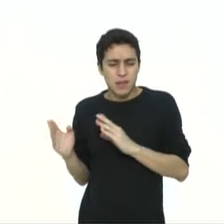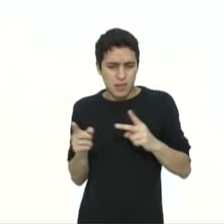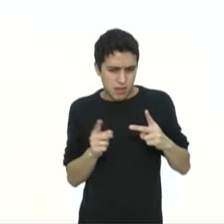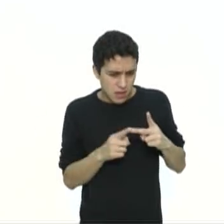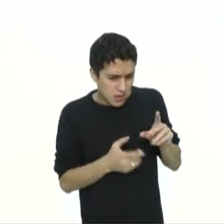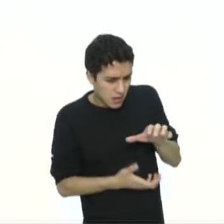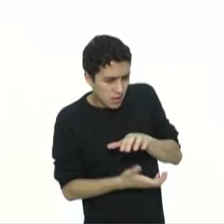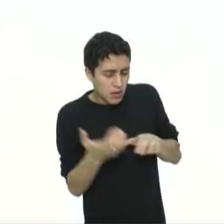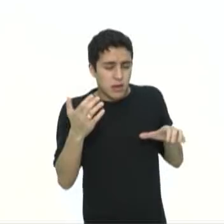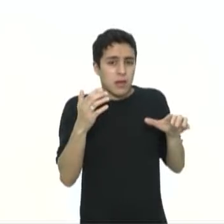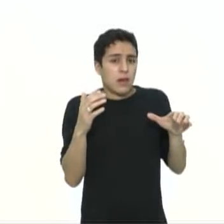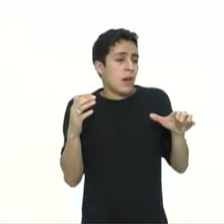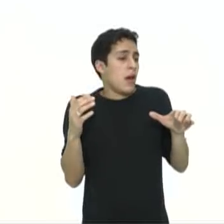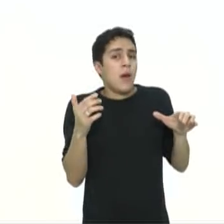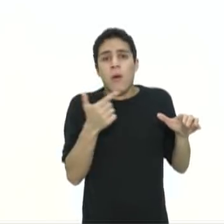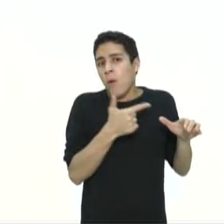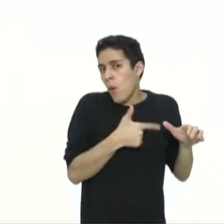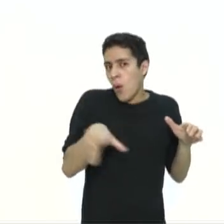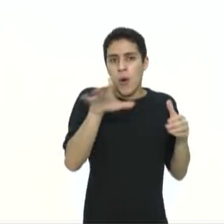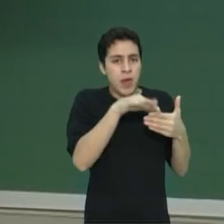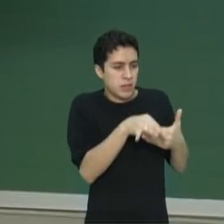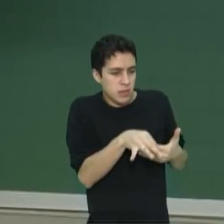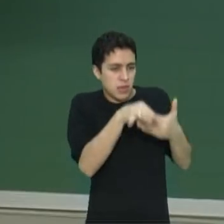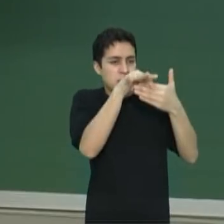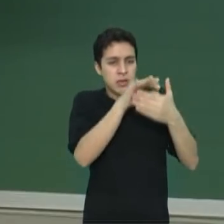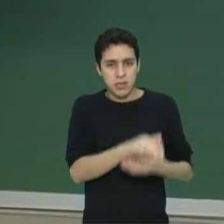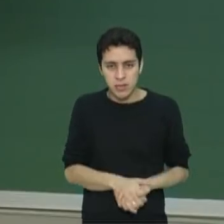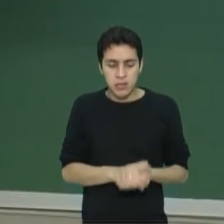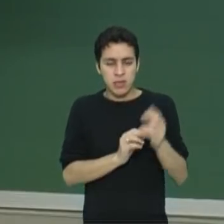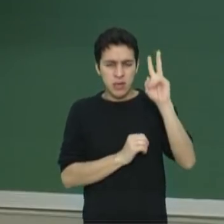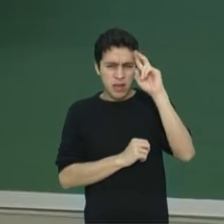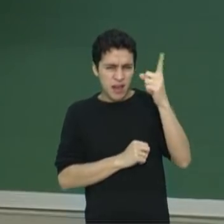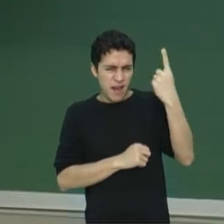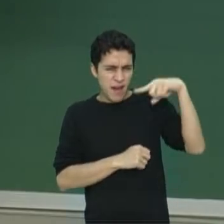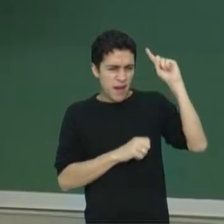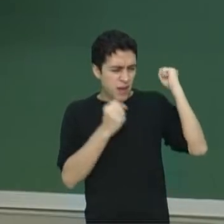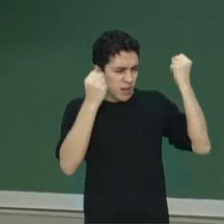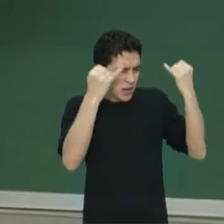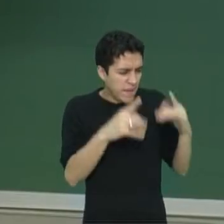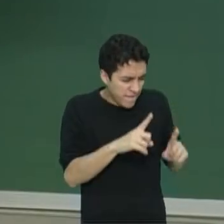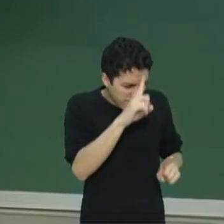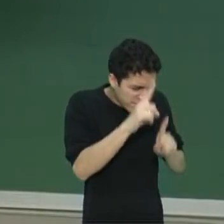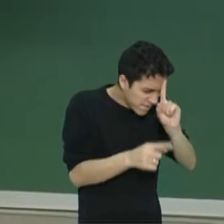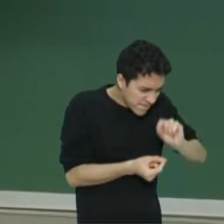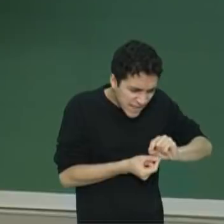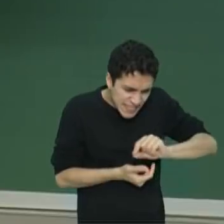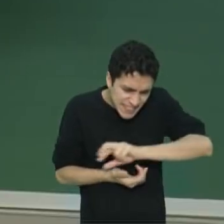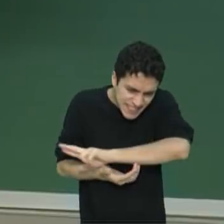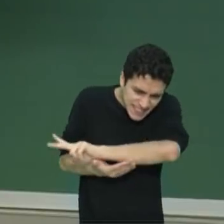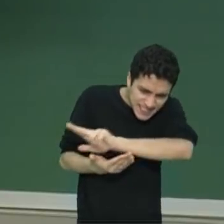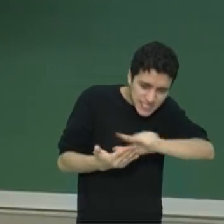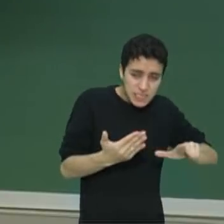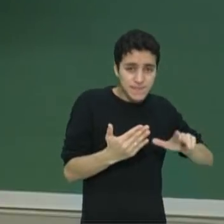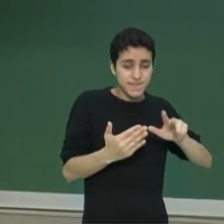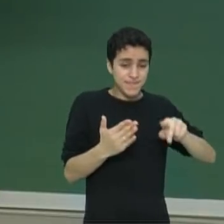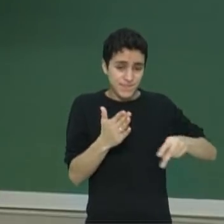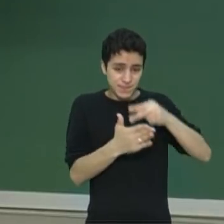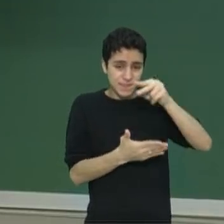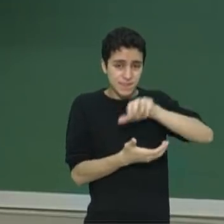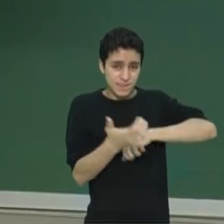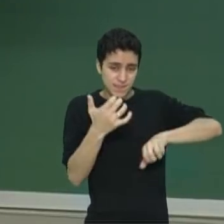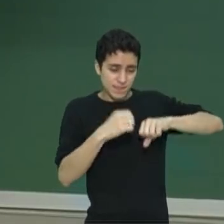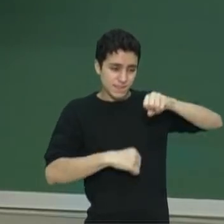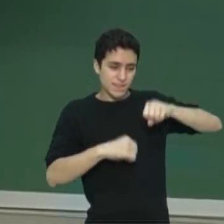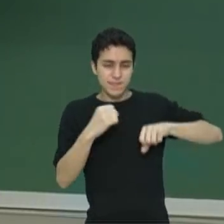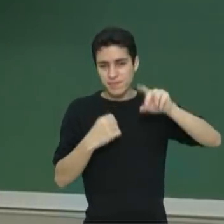outro destaque, né? Já vários inventos. Lembra que a gente viu dezenas de invenções que surgiram durante a segunda revolução